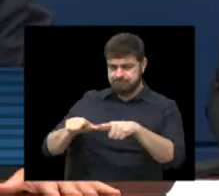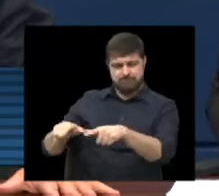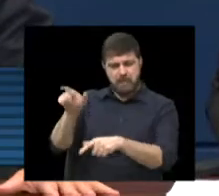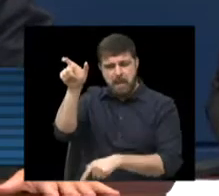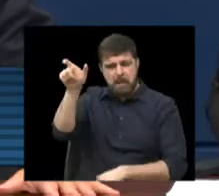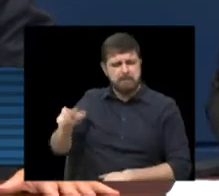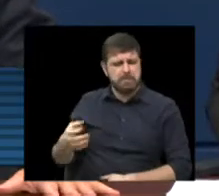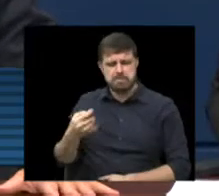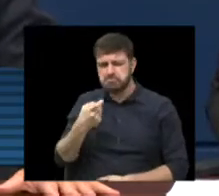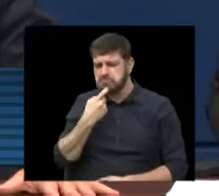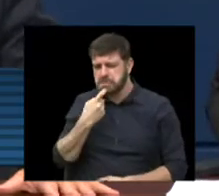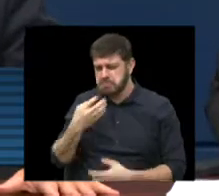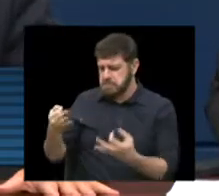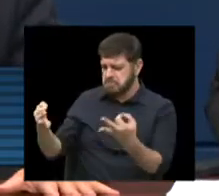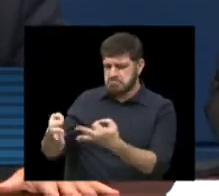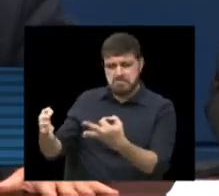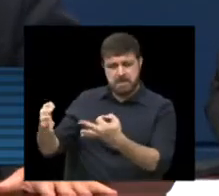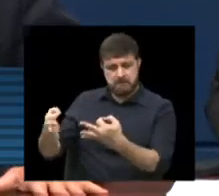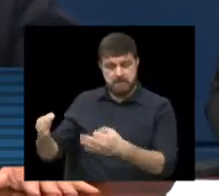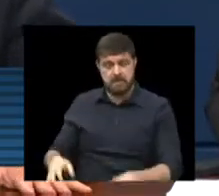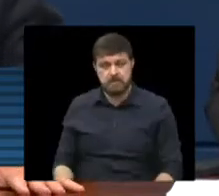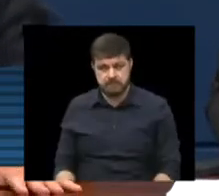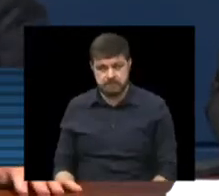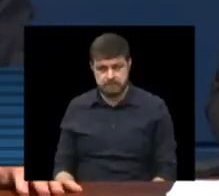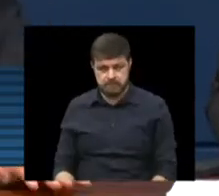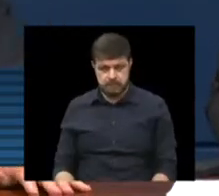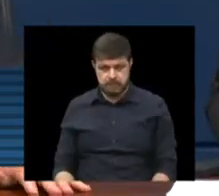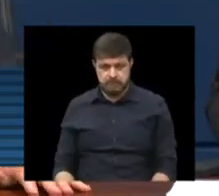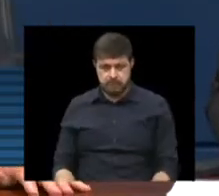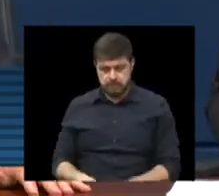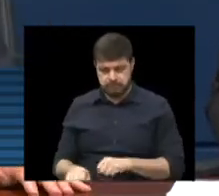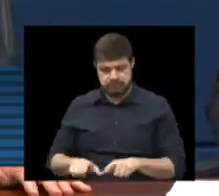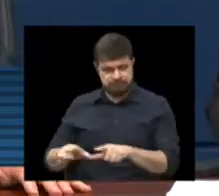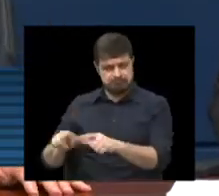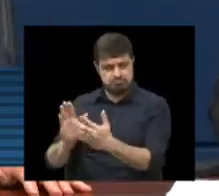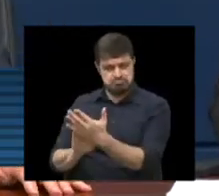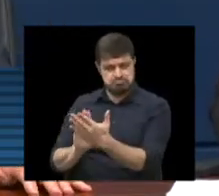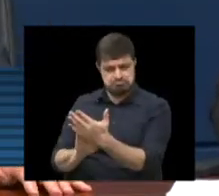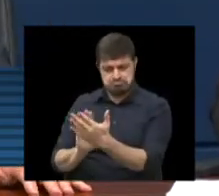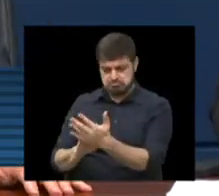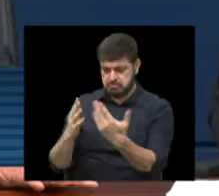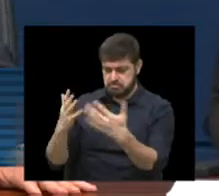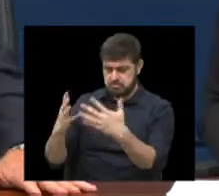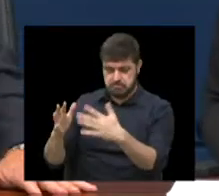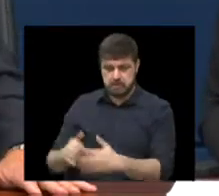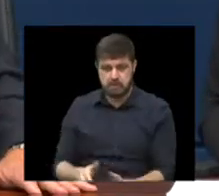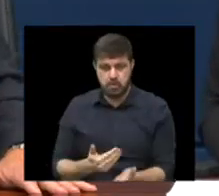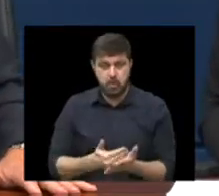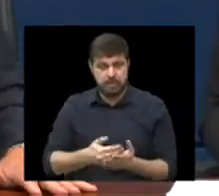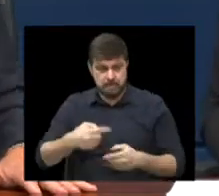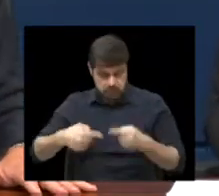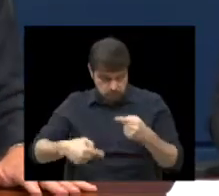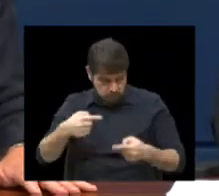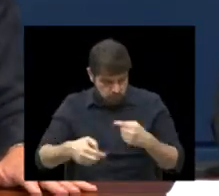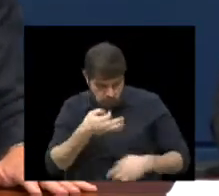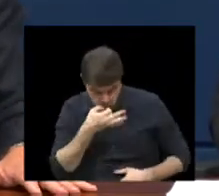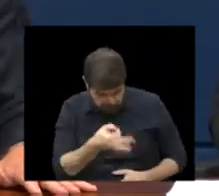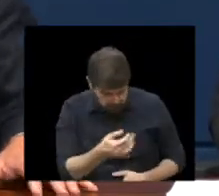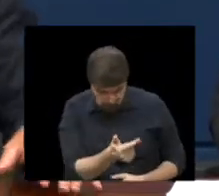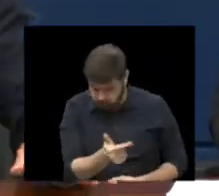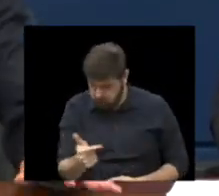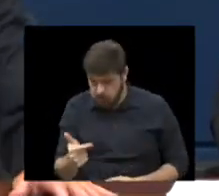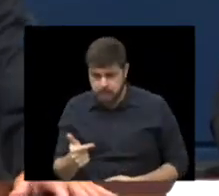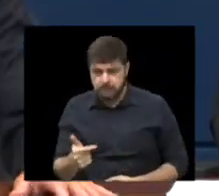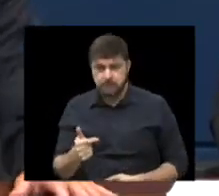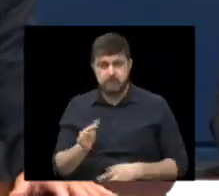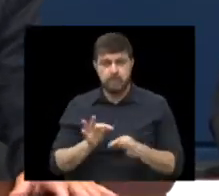da Comissão Especial de Honraria favorável. Projeto entra em discussão. Não havendo vereador a discutir,